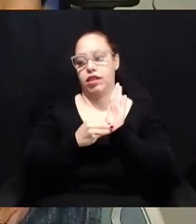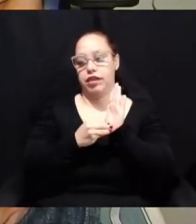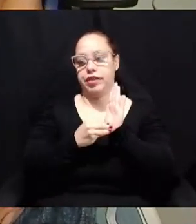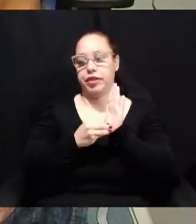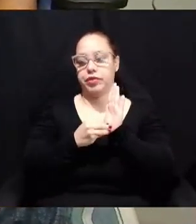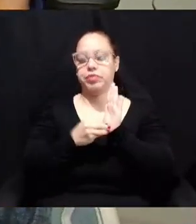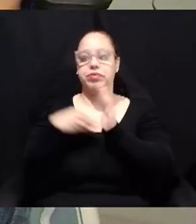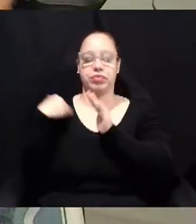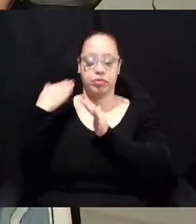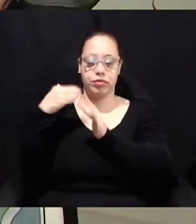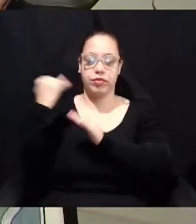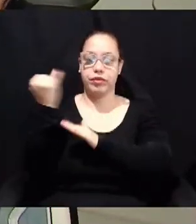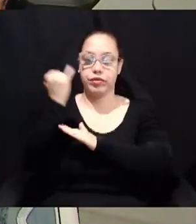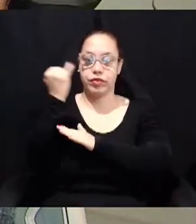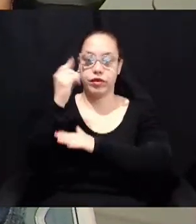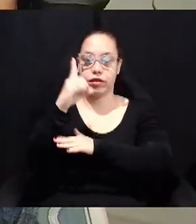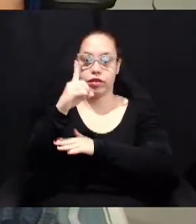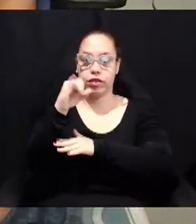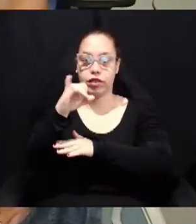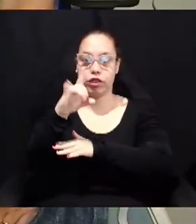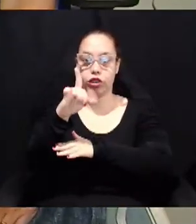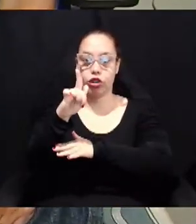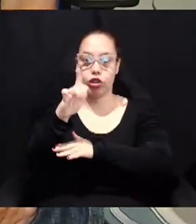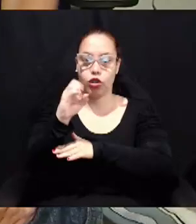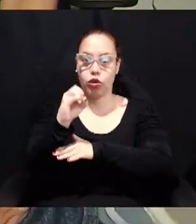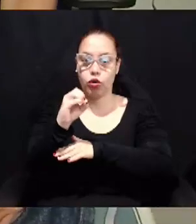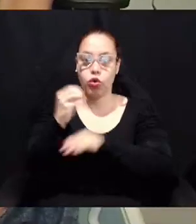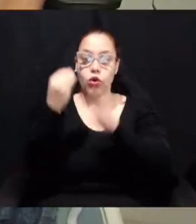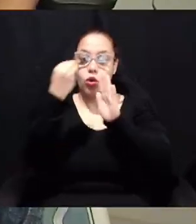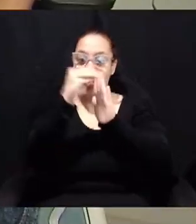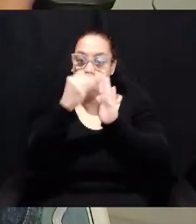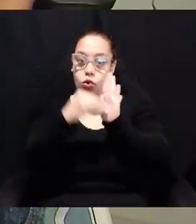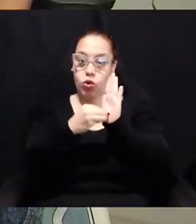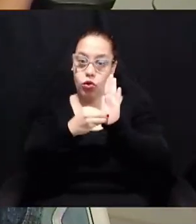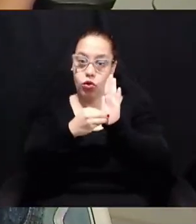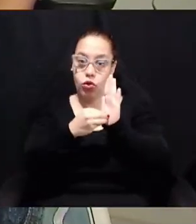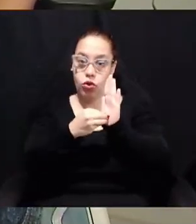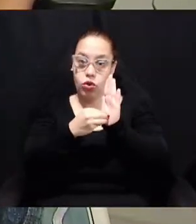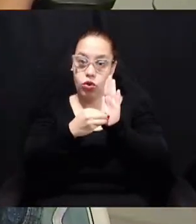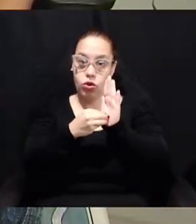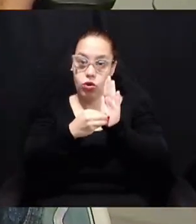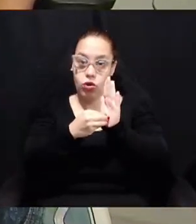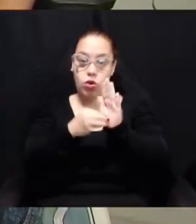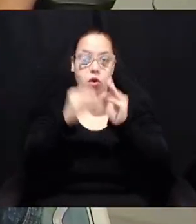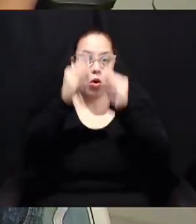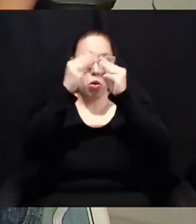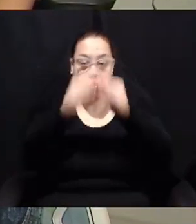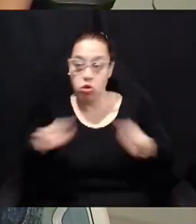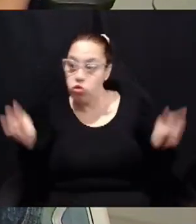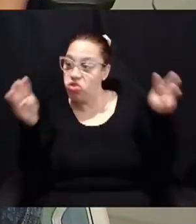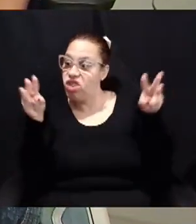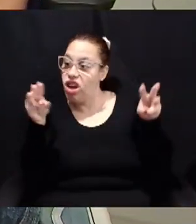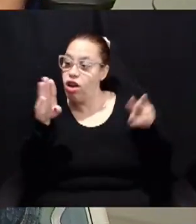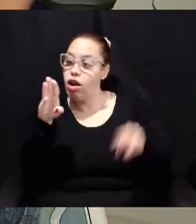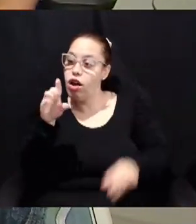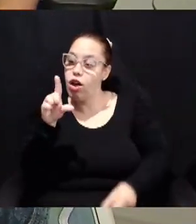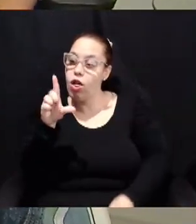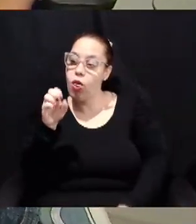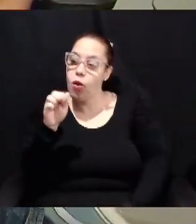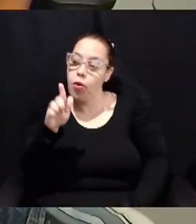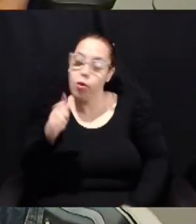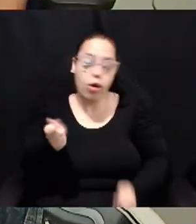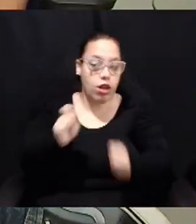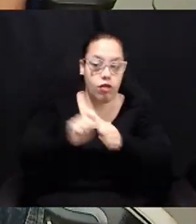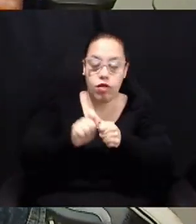que ele falou, Digo, por que você não pega esses negócios que você está publicando no Orkut e põe num site, num blog, alguma coisa, tá? Tem um monte de gente que tá fazendo, aí tem um